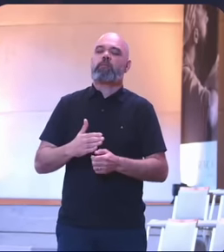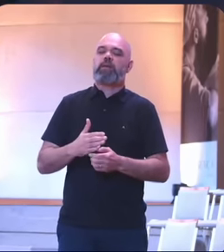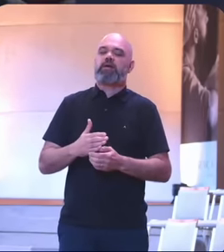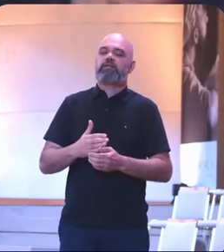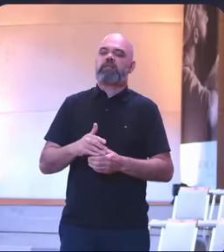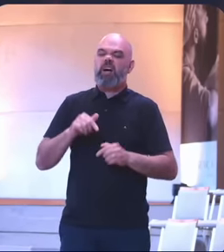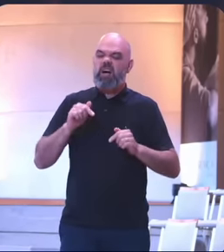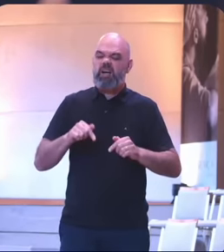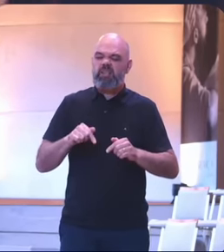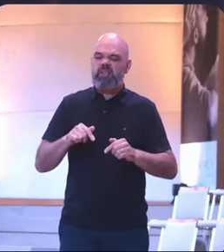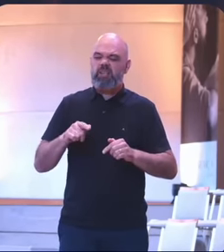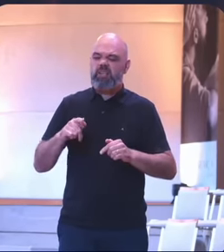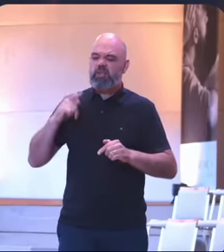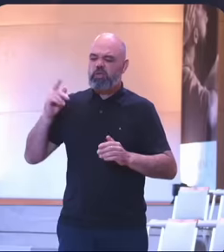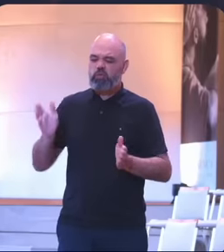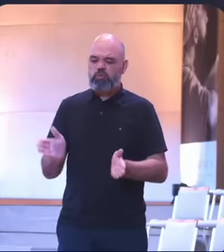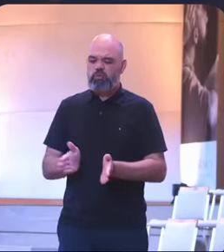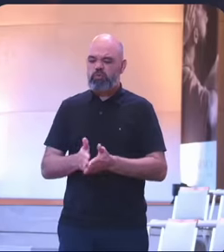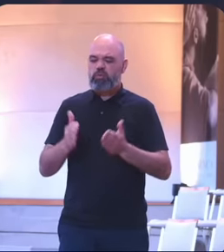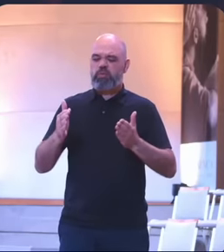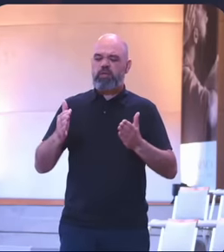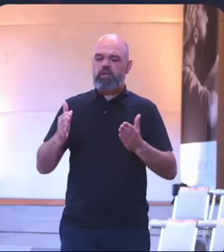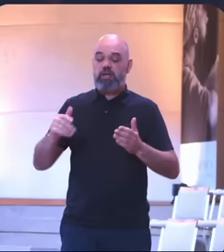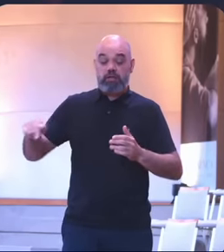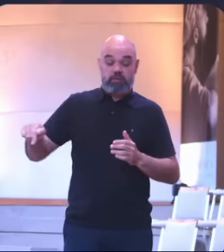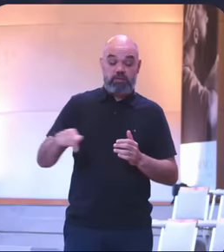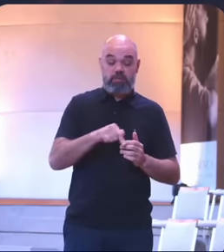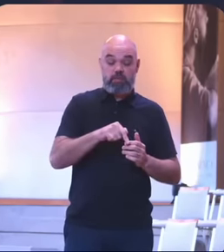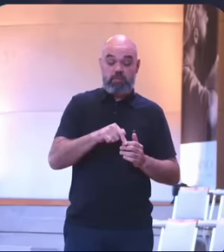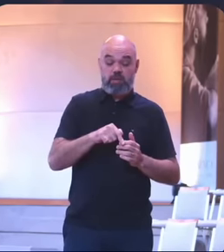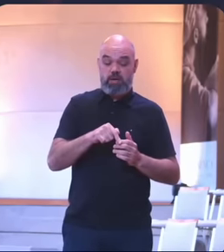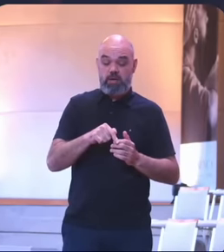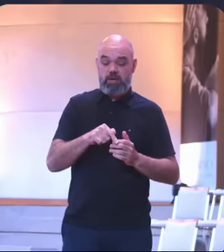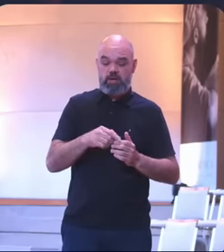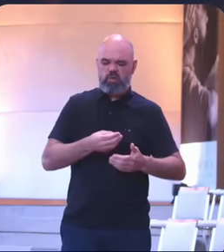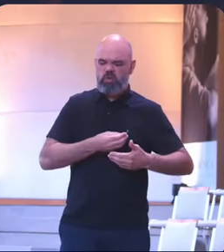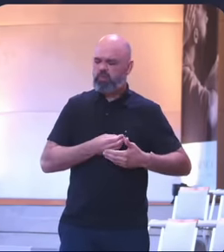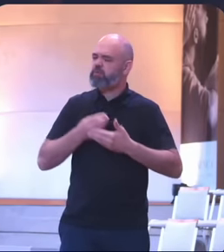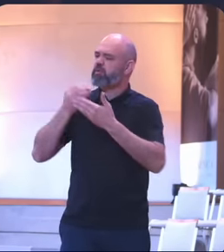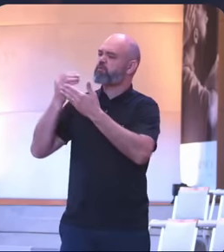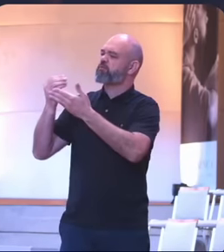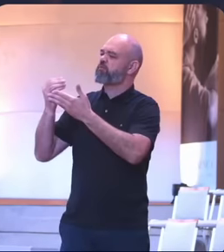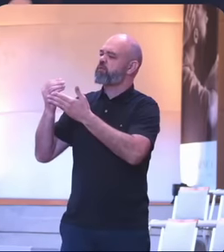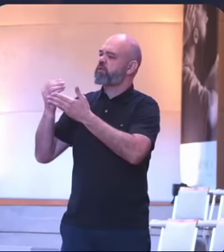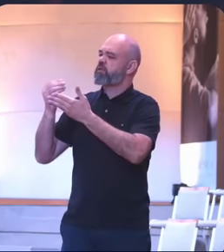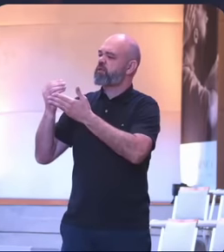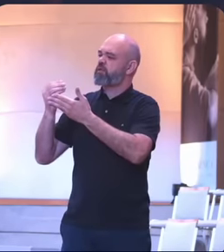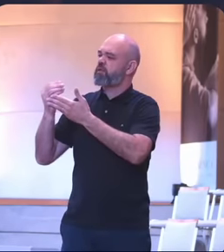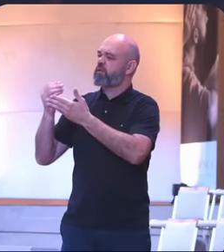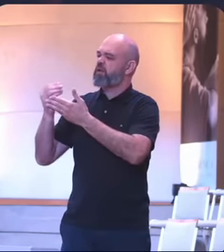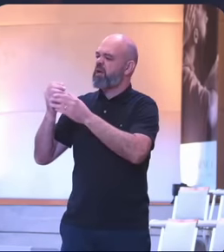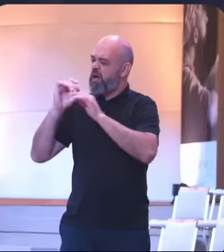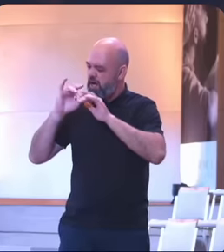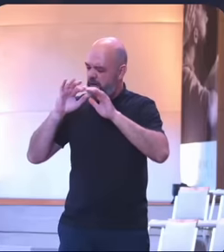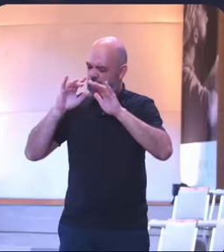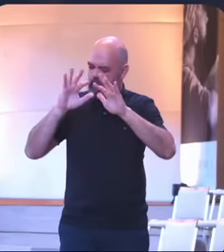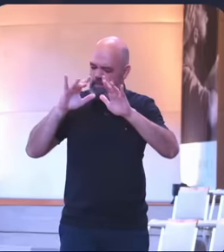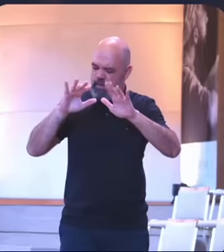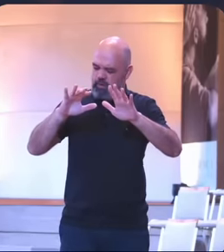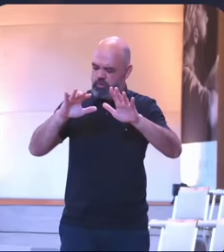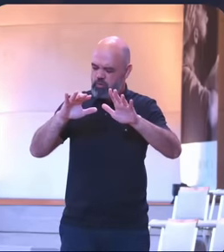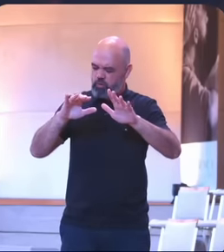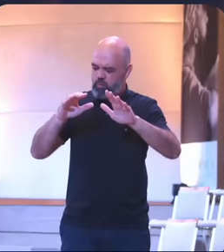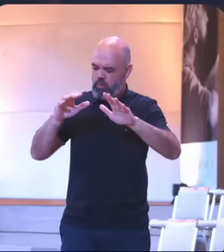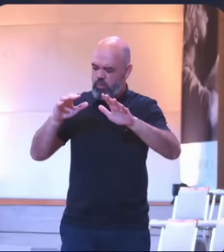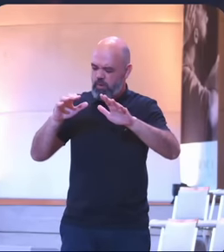do Senhor continua. Então nessa semana, Deus, recebe a nossa vida, a nossa adoração, o nosso amor e vem